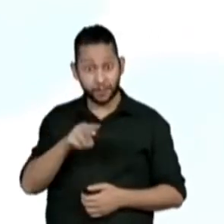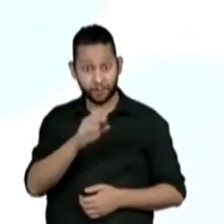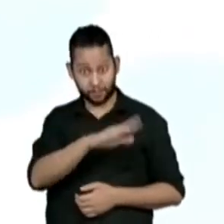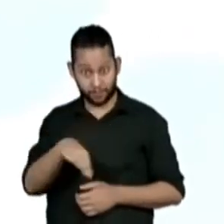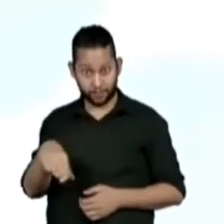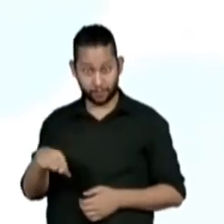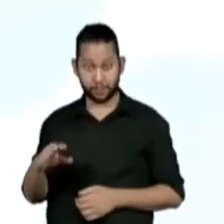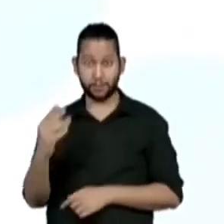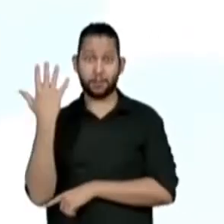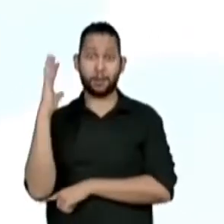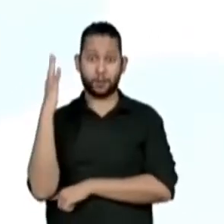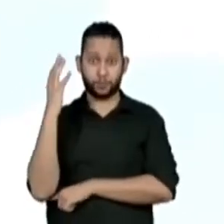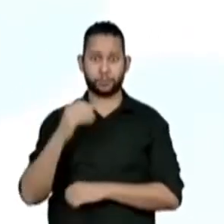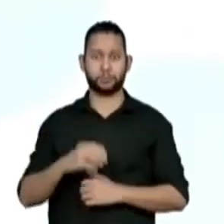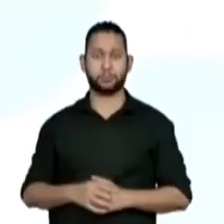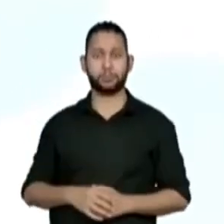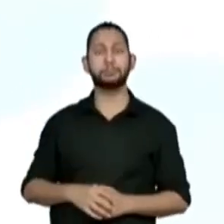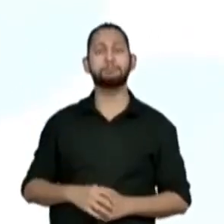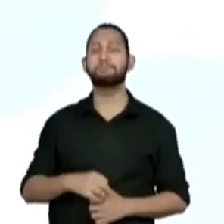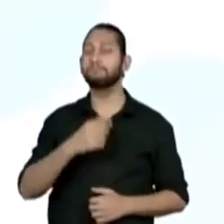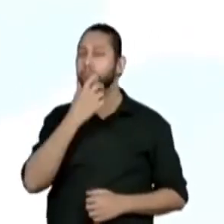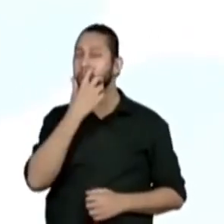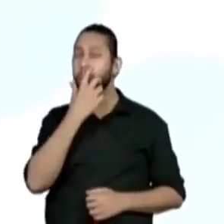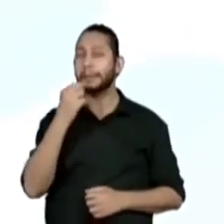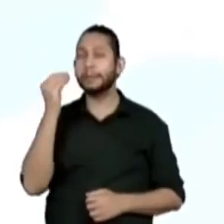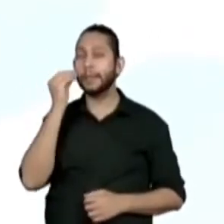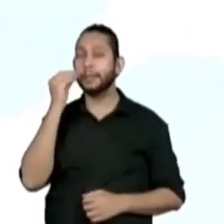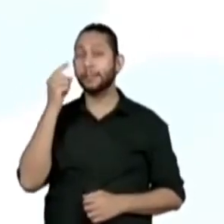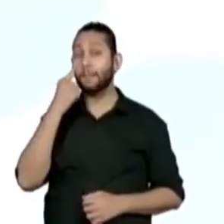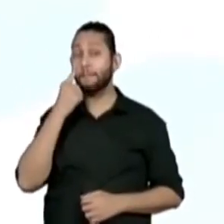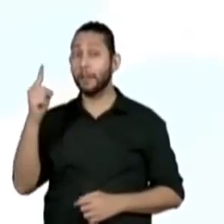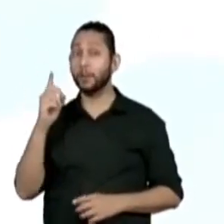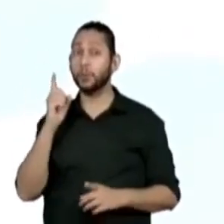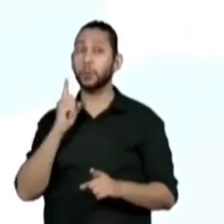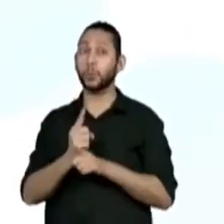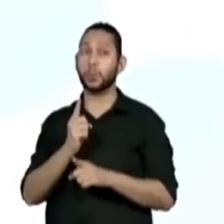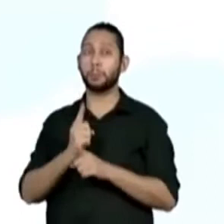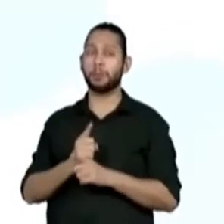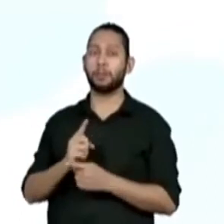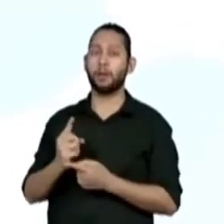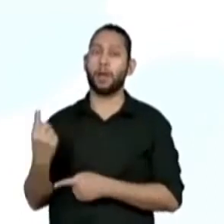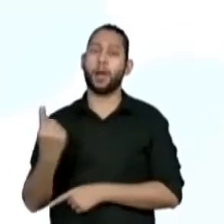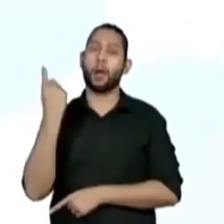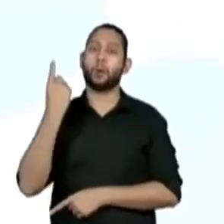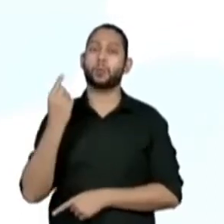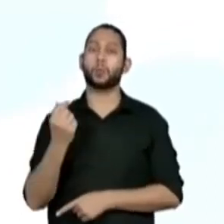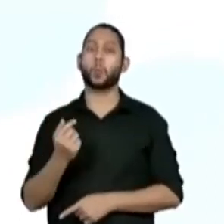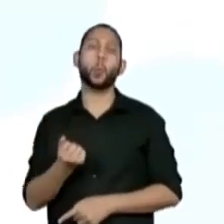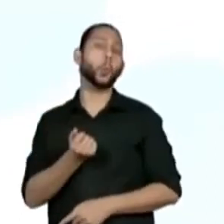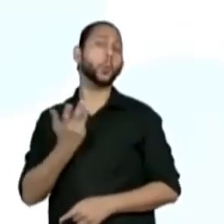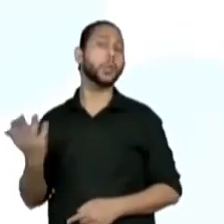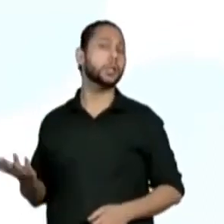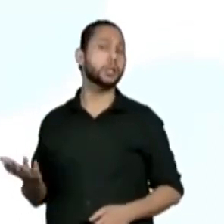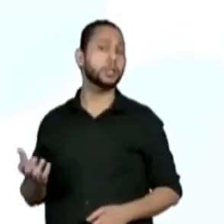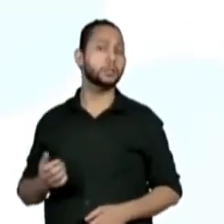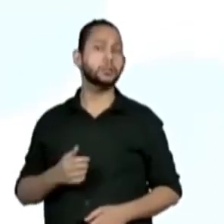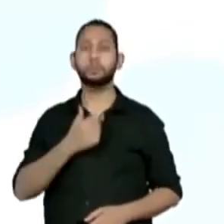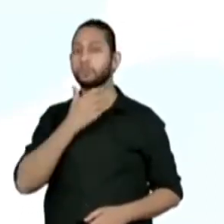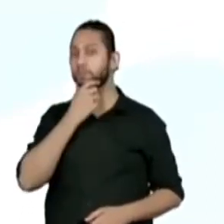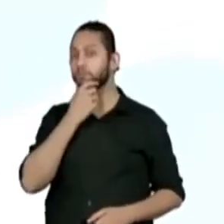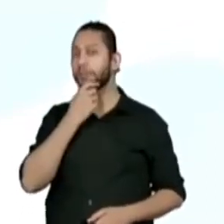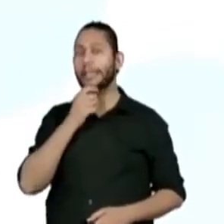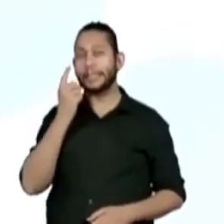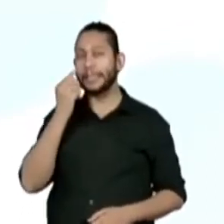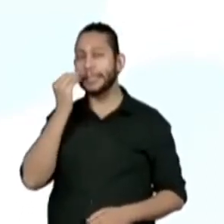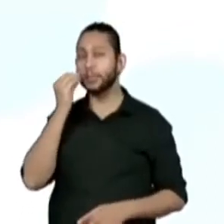das crianças e estime as respectivas alturas. Antes da gente responder a questão,